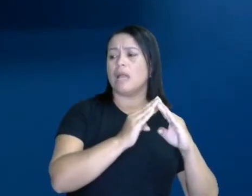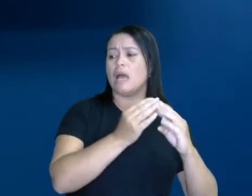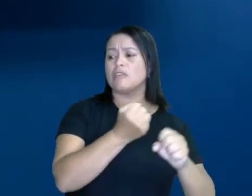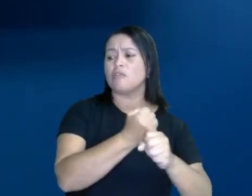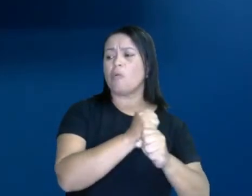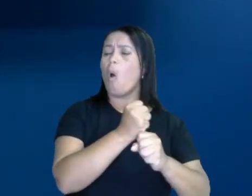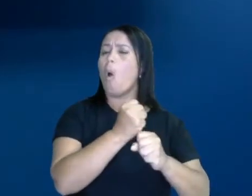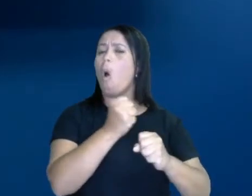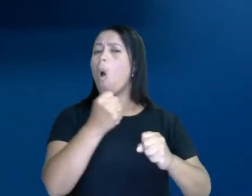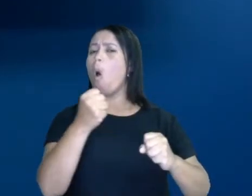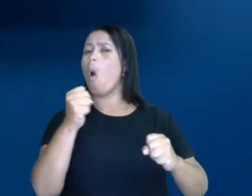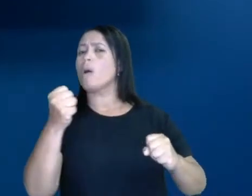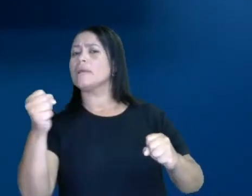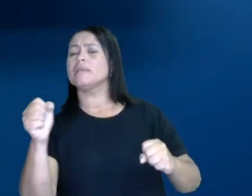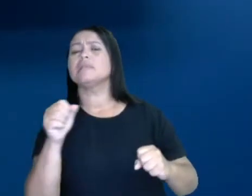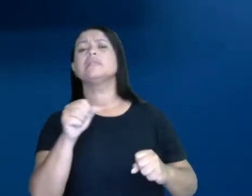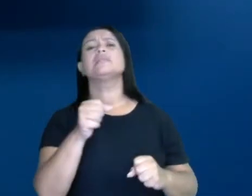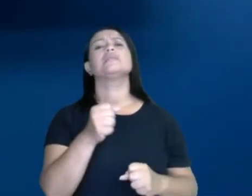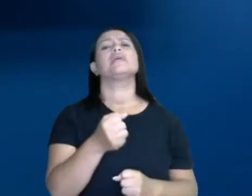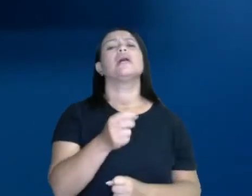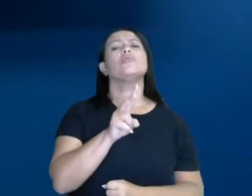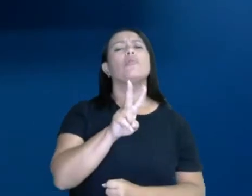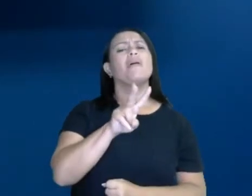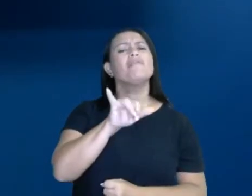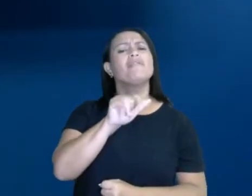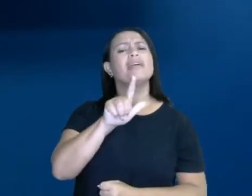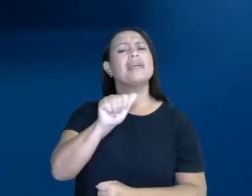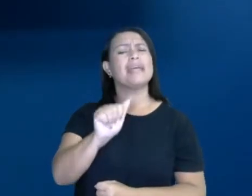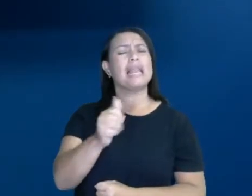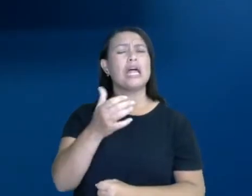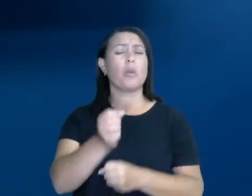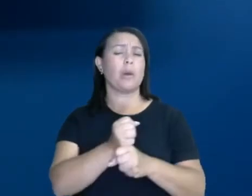vila foi iniciada por Martim de Afonso de Souza, lá em